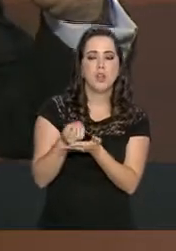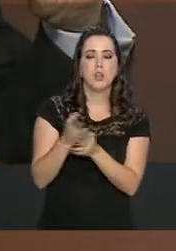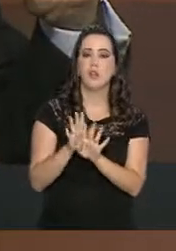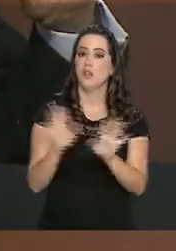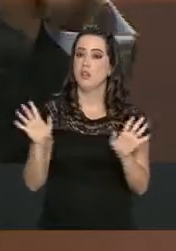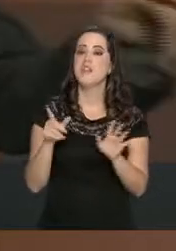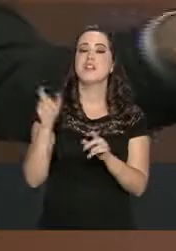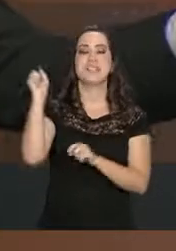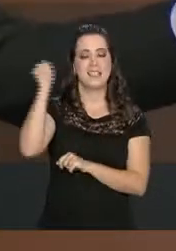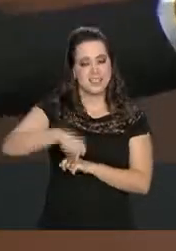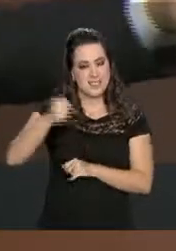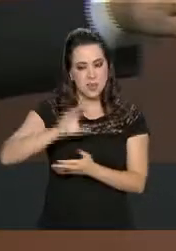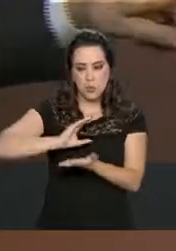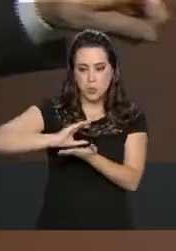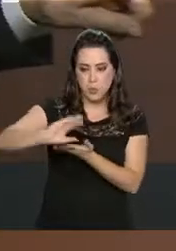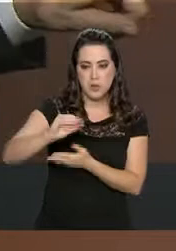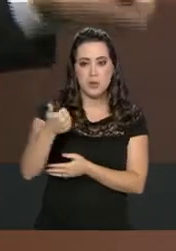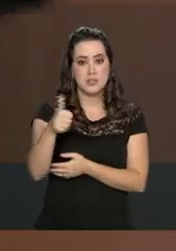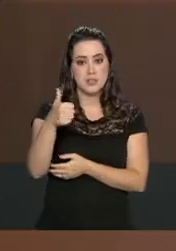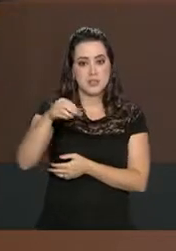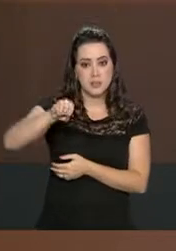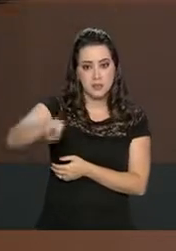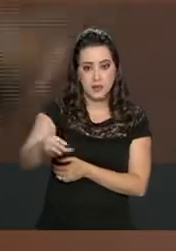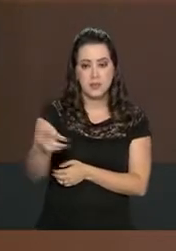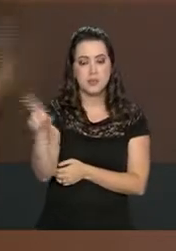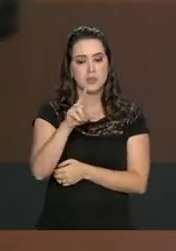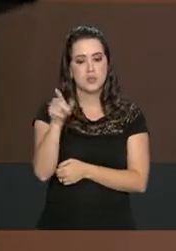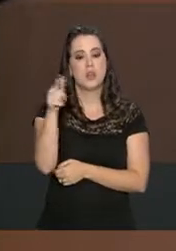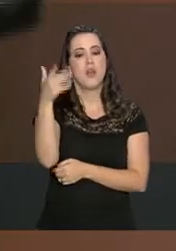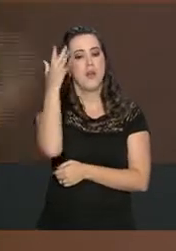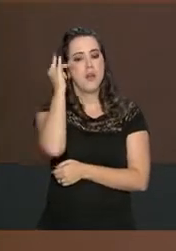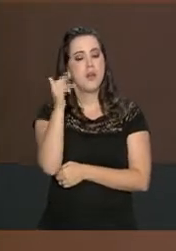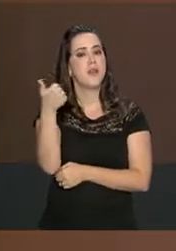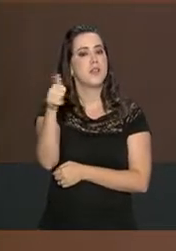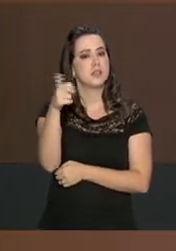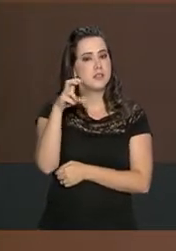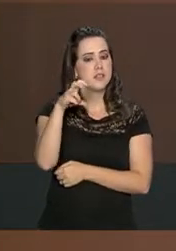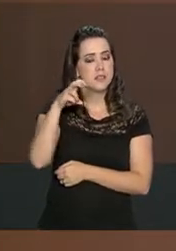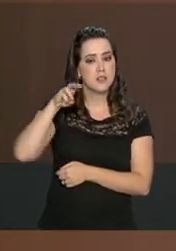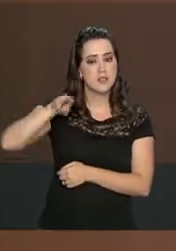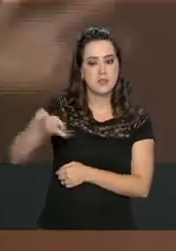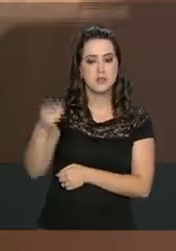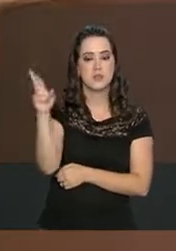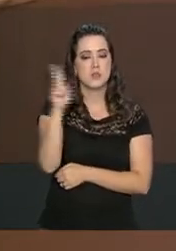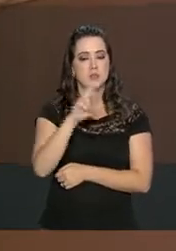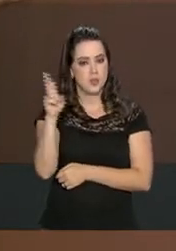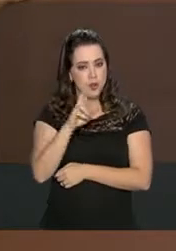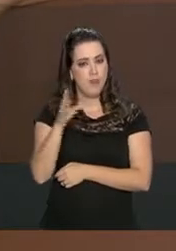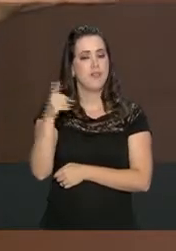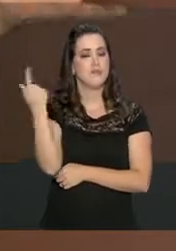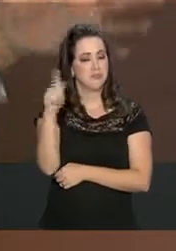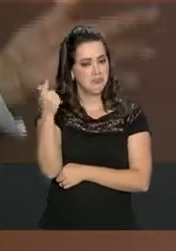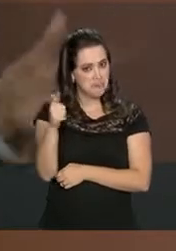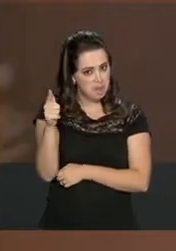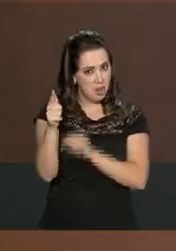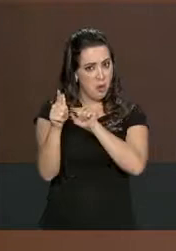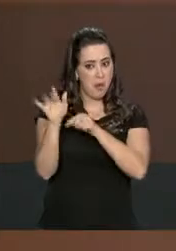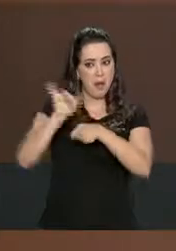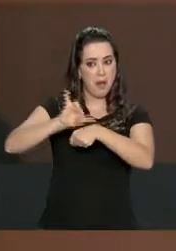digo: Iris, vem. Já veio 110 milhões e amanhã você vai receber mais 115 milhões para Goiânia. De modo